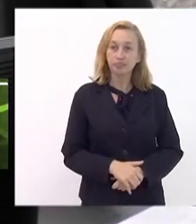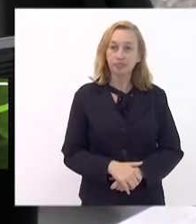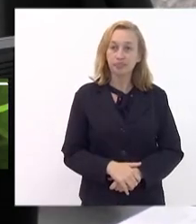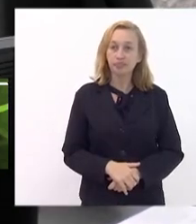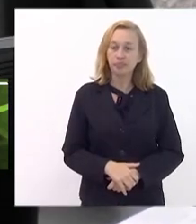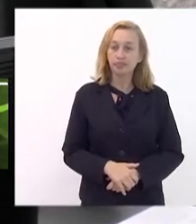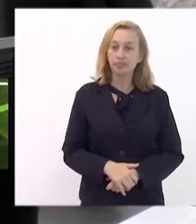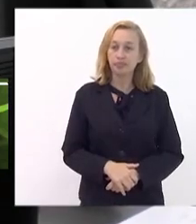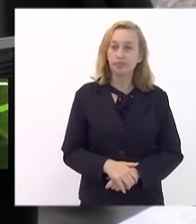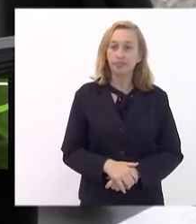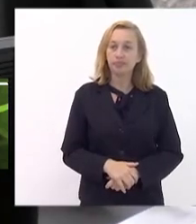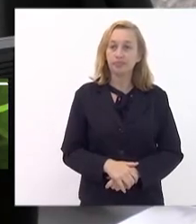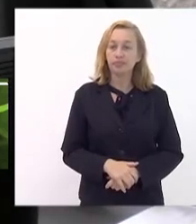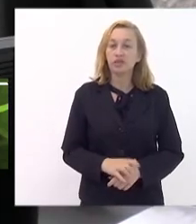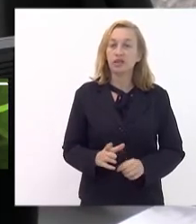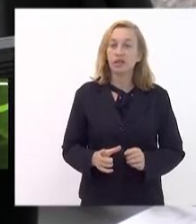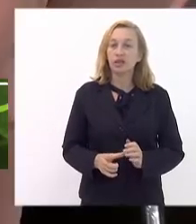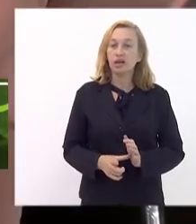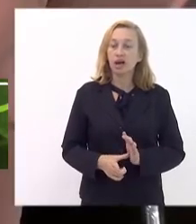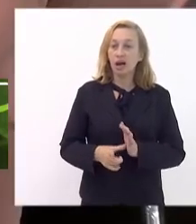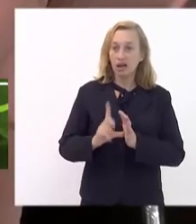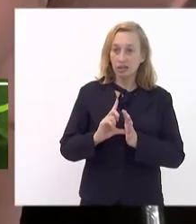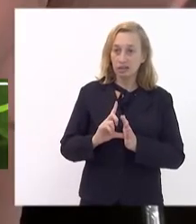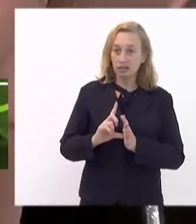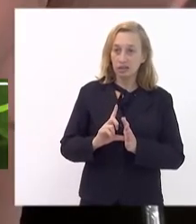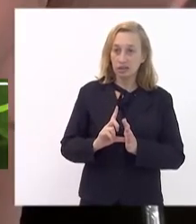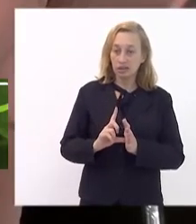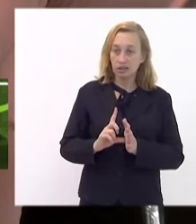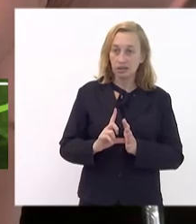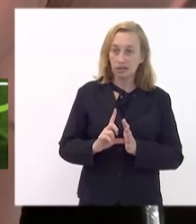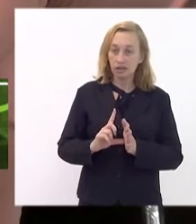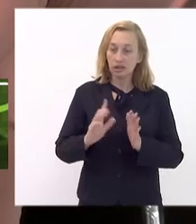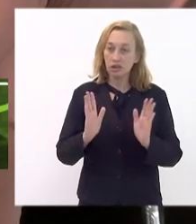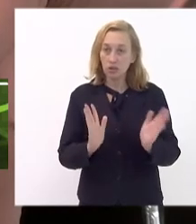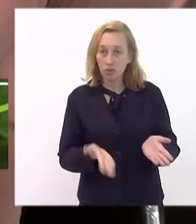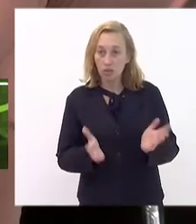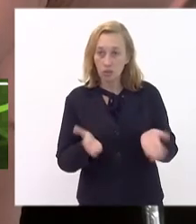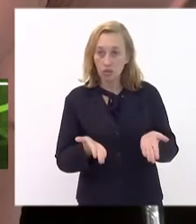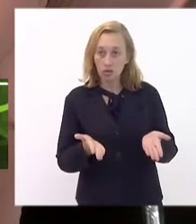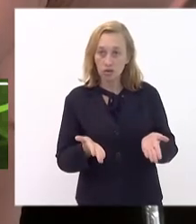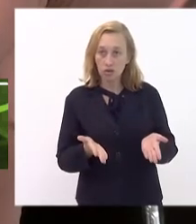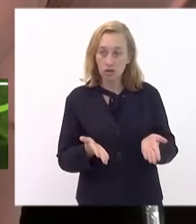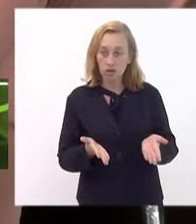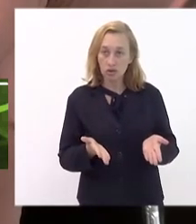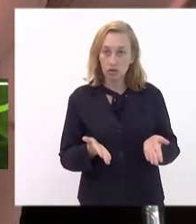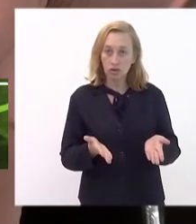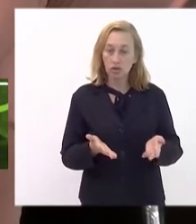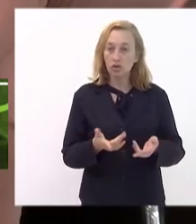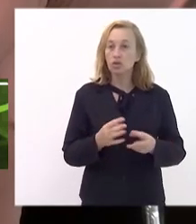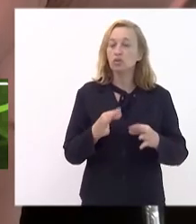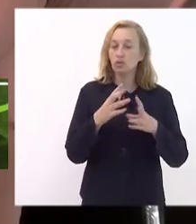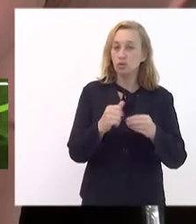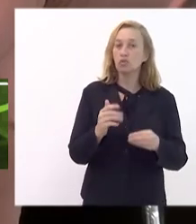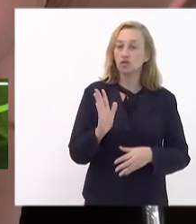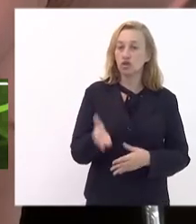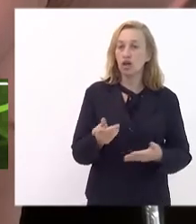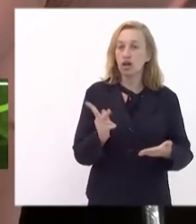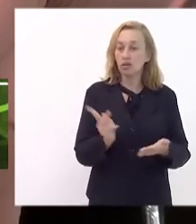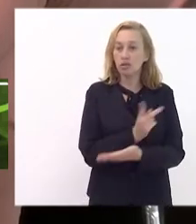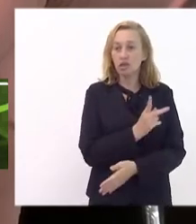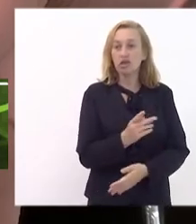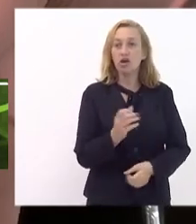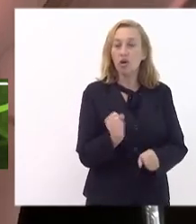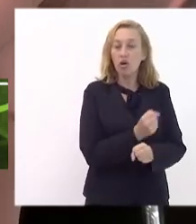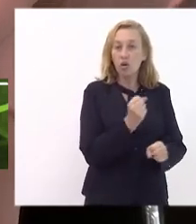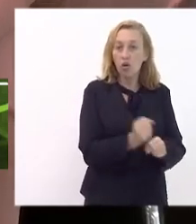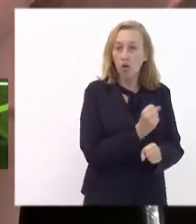antes da tragédia e hoje é outra. Só no túnel extravasor já tem paredes que fecharam, obras emergenciais que